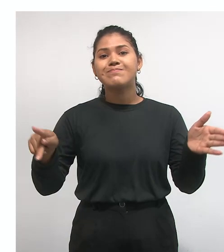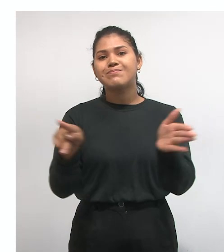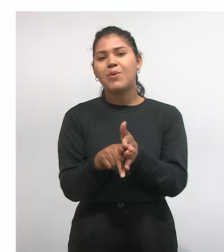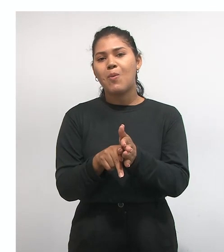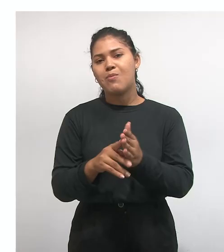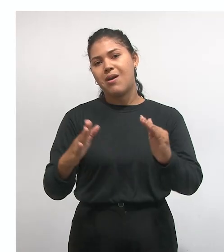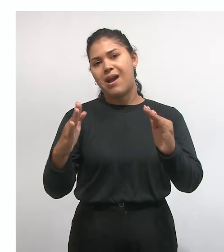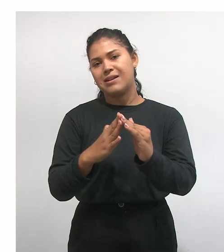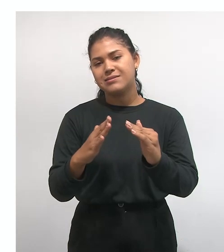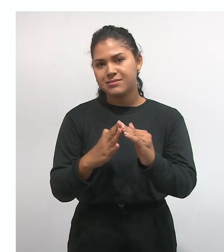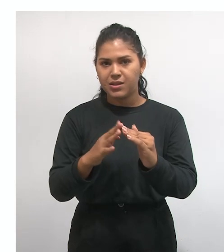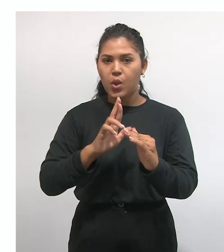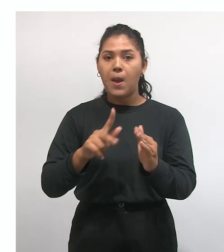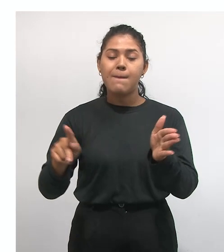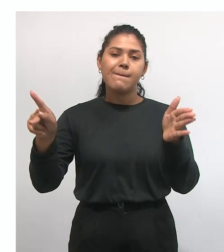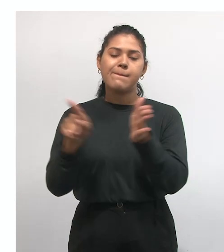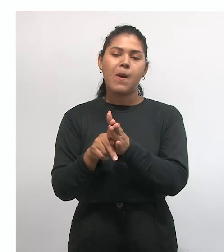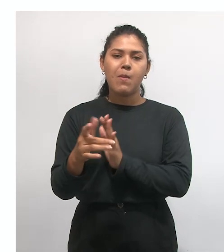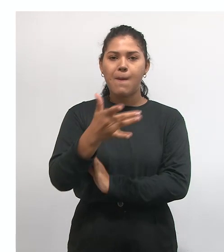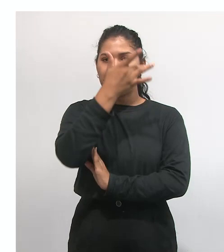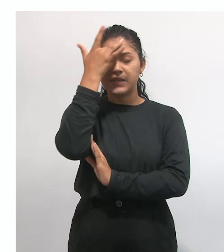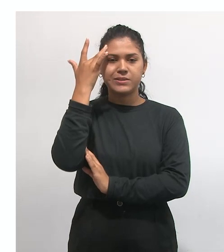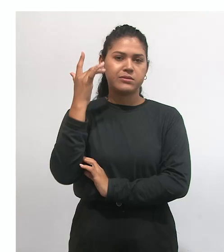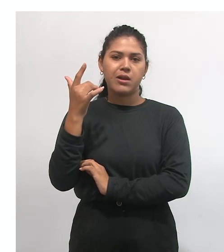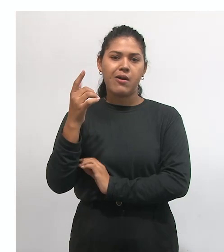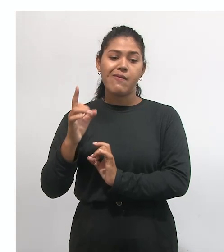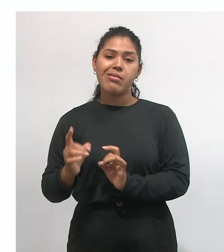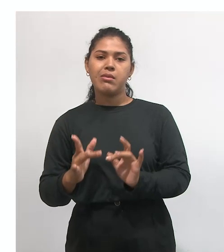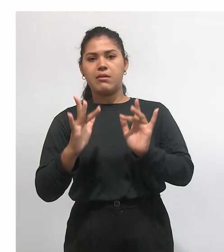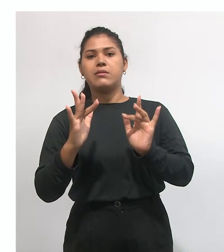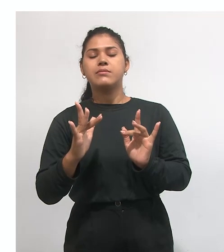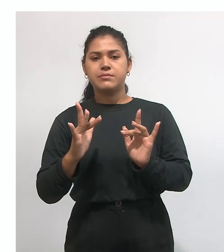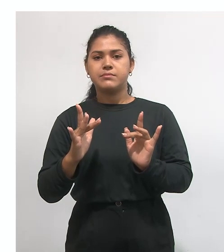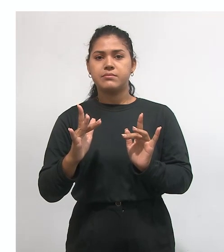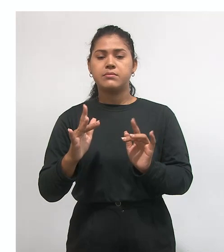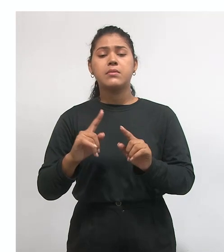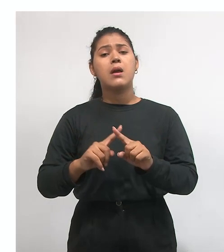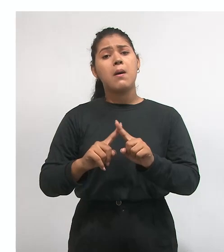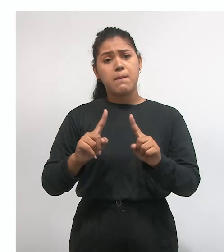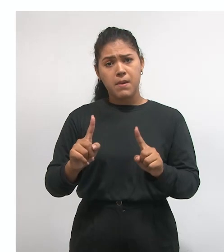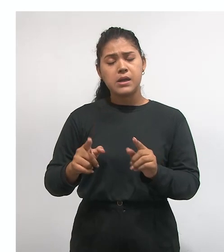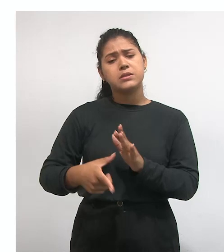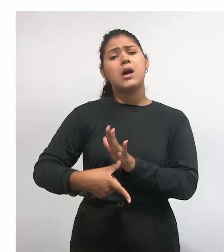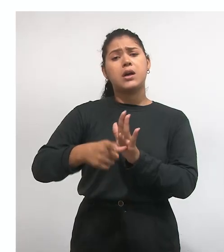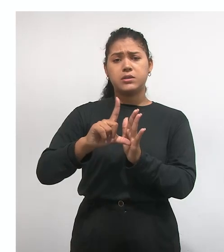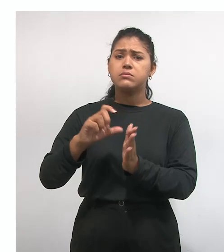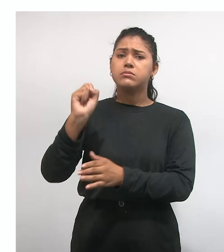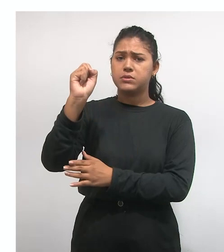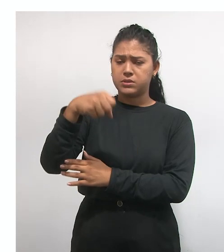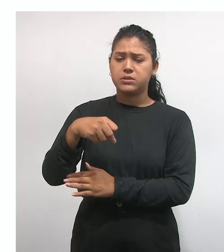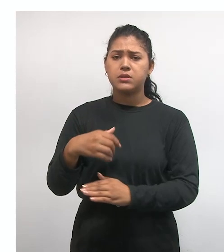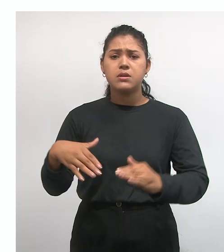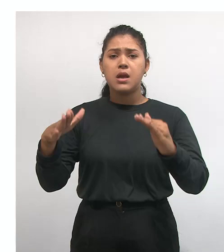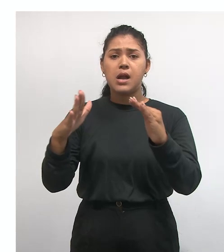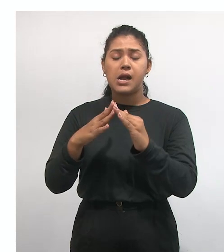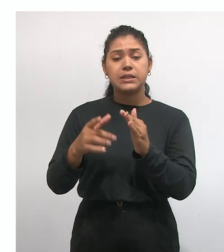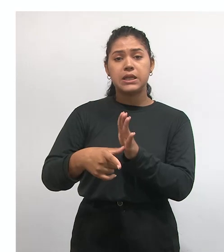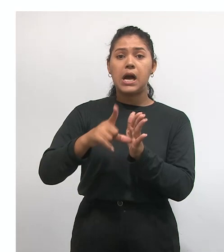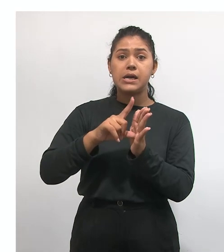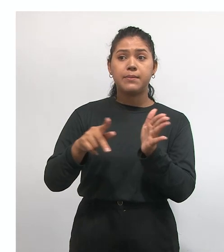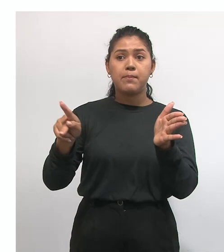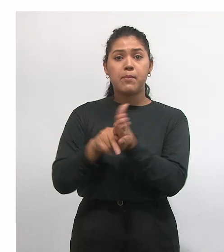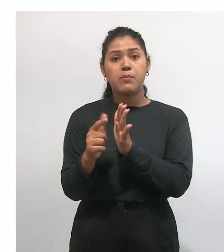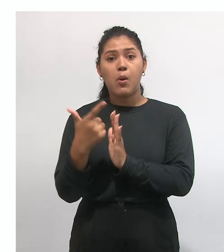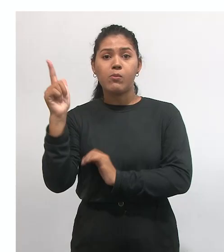grudado no imóvel. Então, por mais que esse imóvel estivesse sendo da propriedade e esse